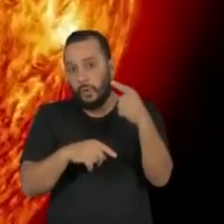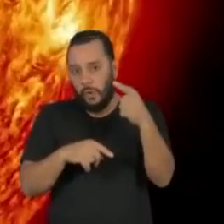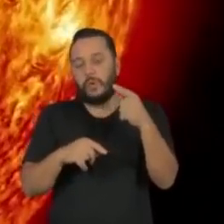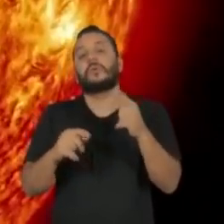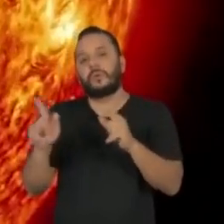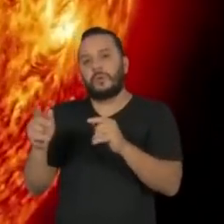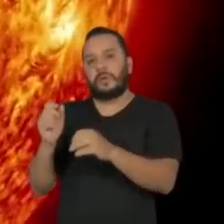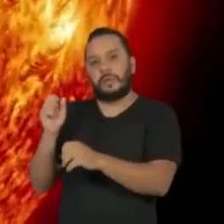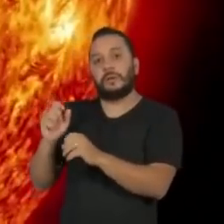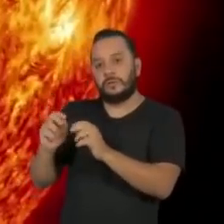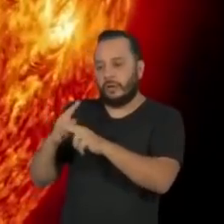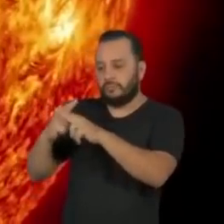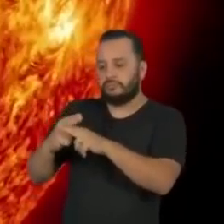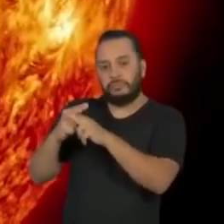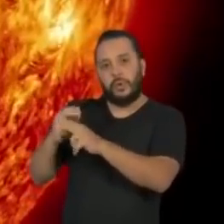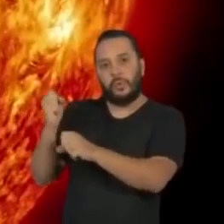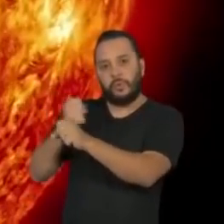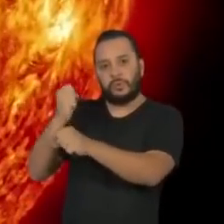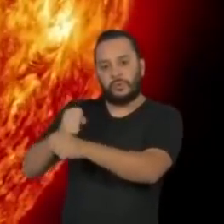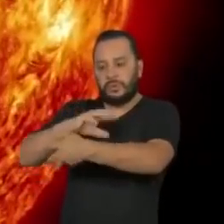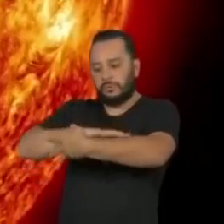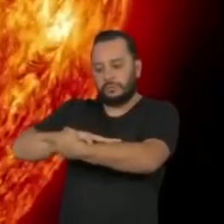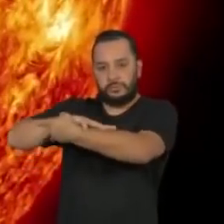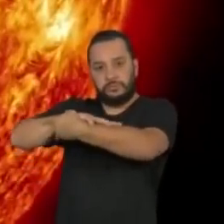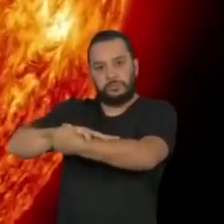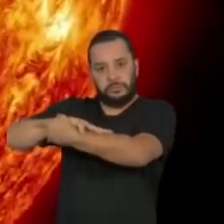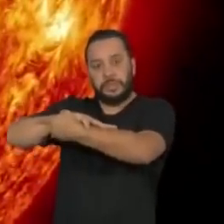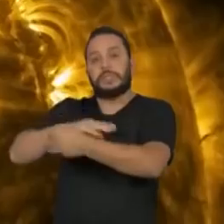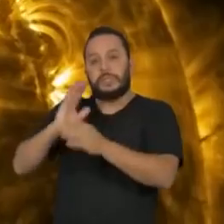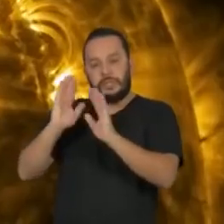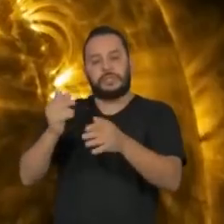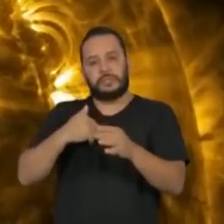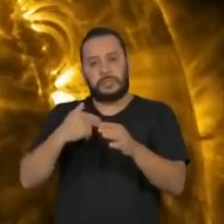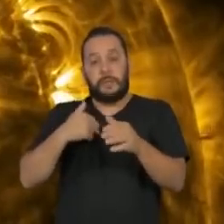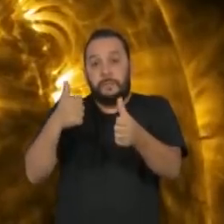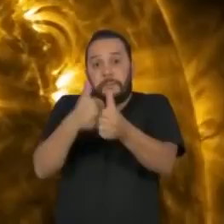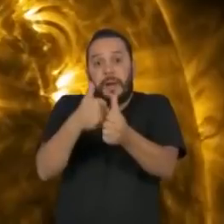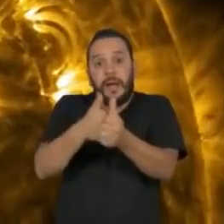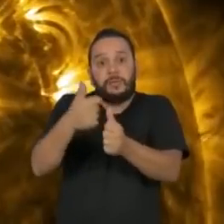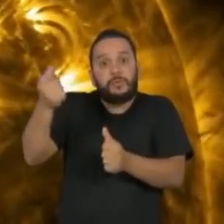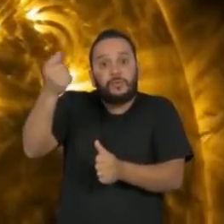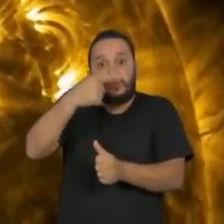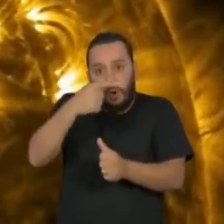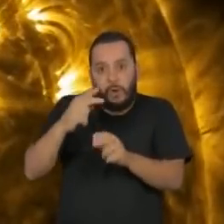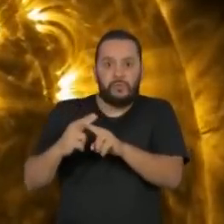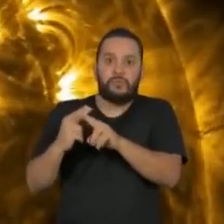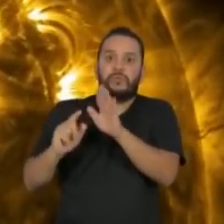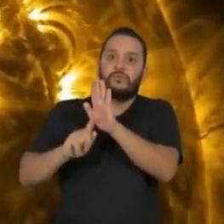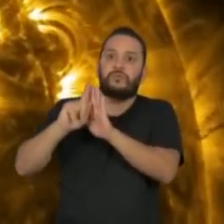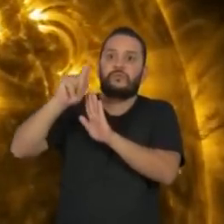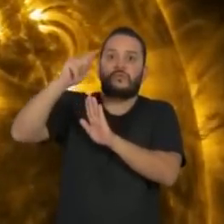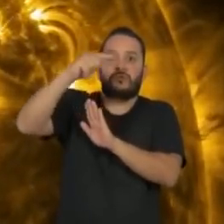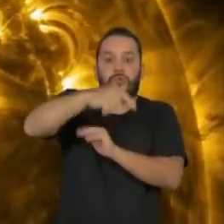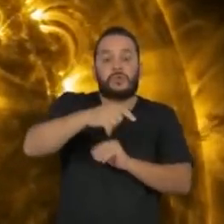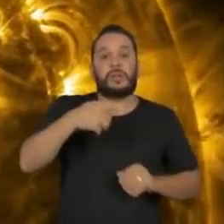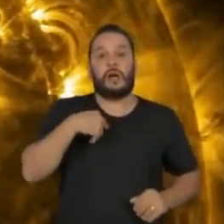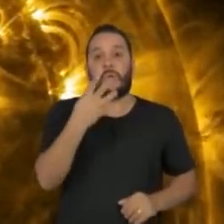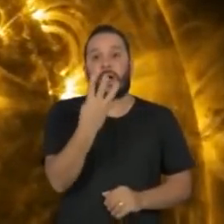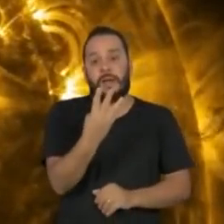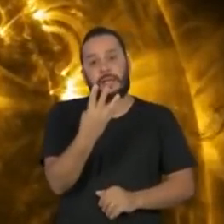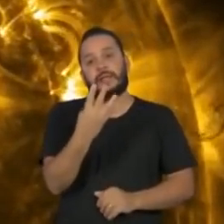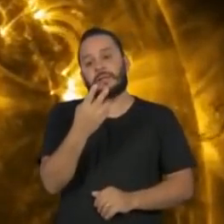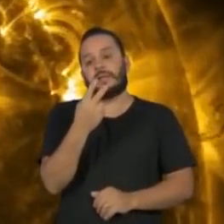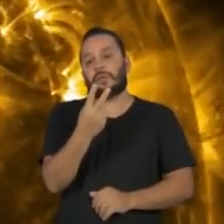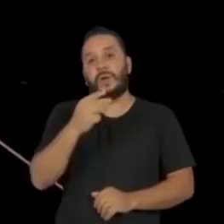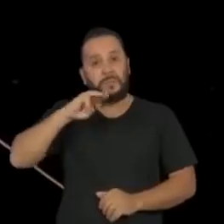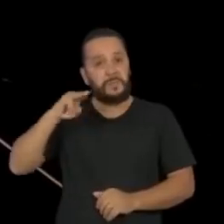deve passar próxima à estrela do nosso sistema a cada 5 meses. Na passagem mais próxima estará a 42 milhões de quilômetros